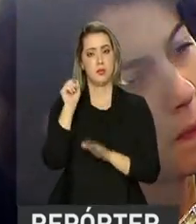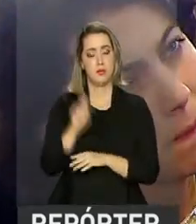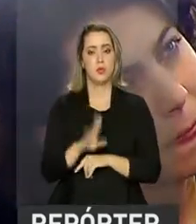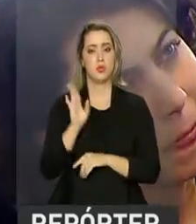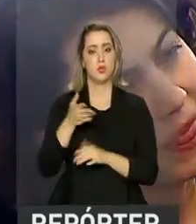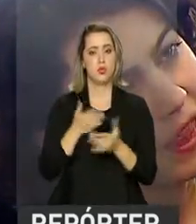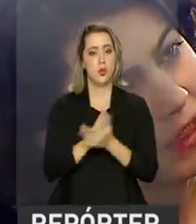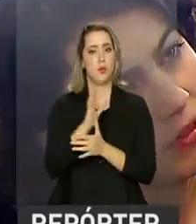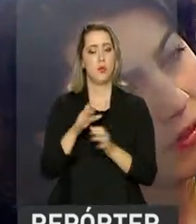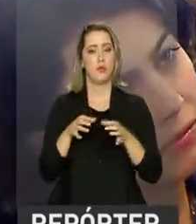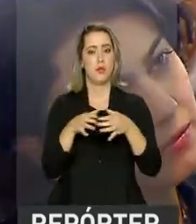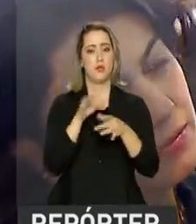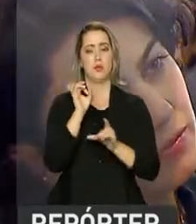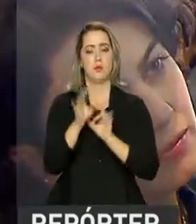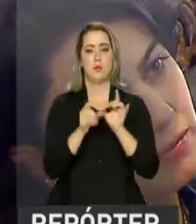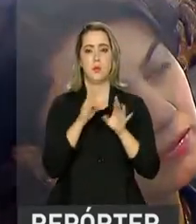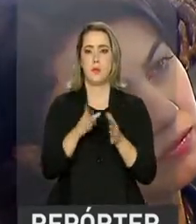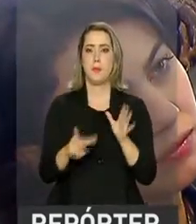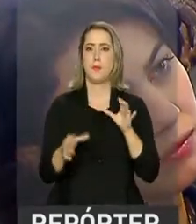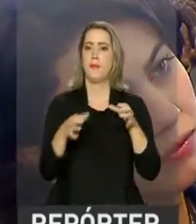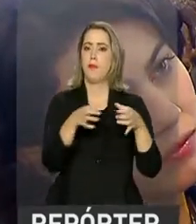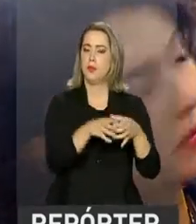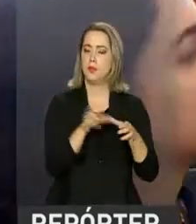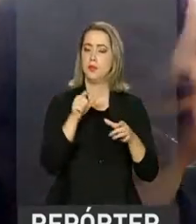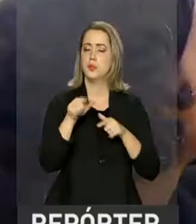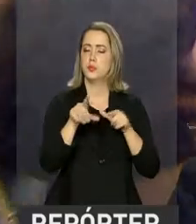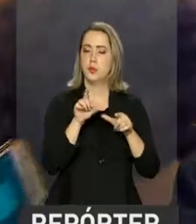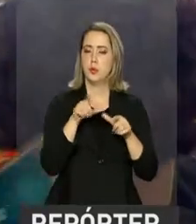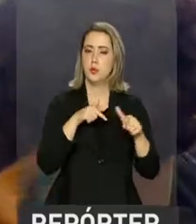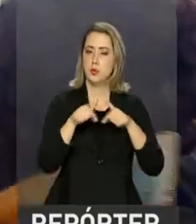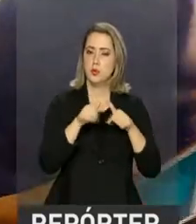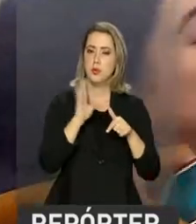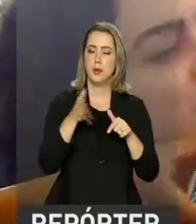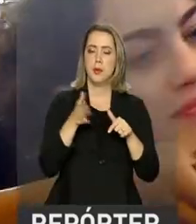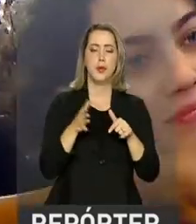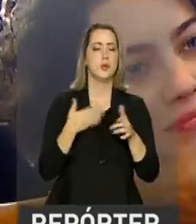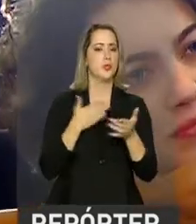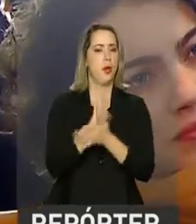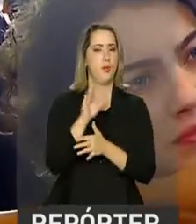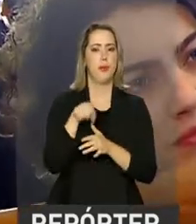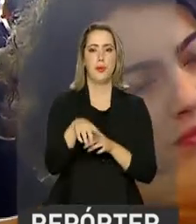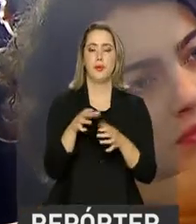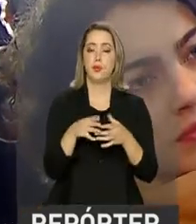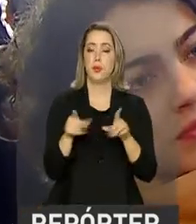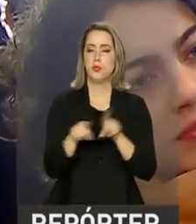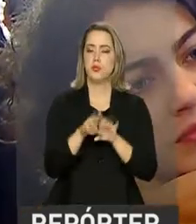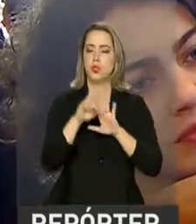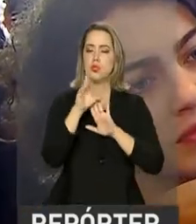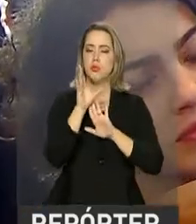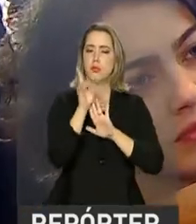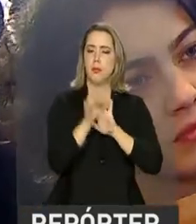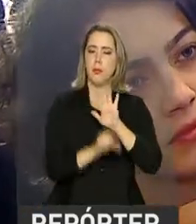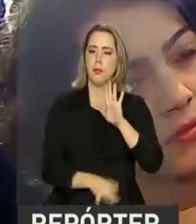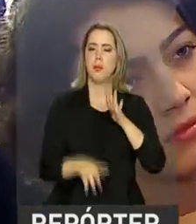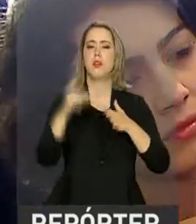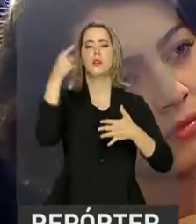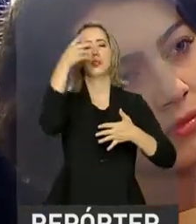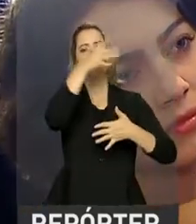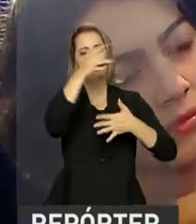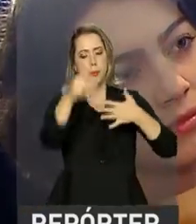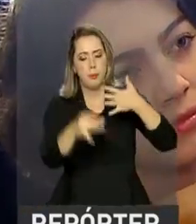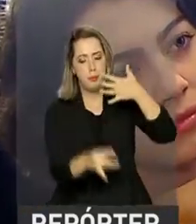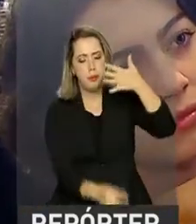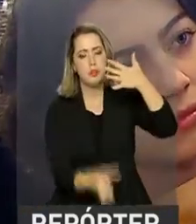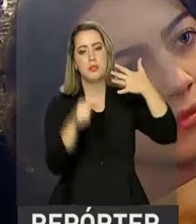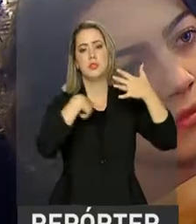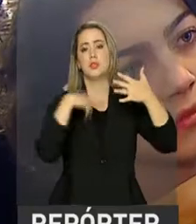comissão, a reforma trabalhista já foi aprovada na Câmara, a lei das estatais, quer dizer, uma ampla lista de reformas econômicas